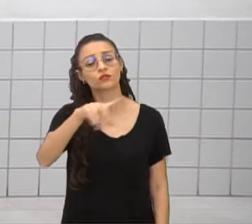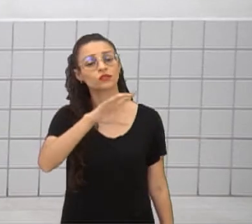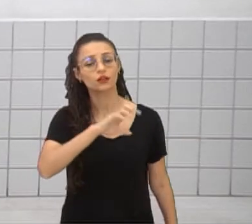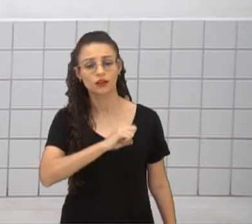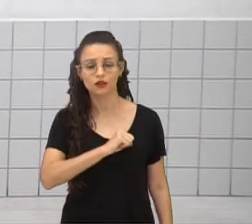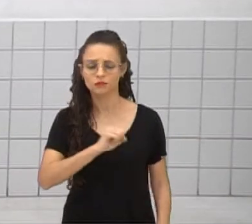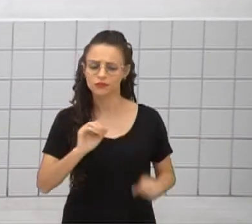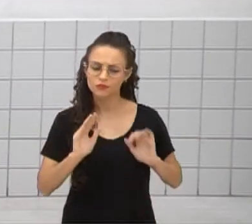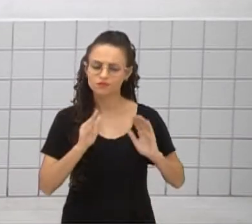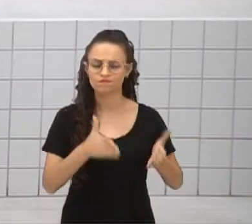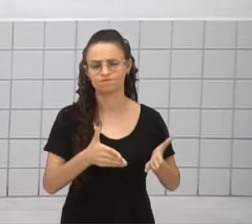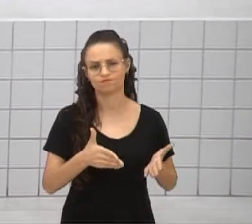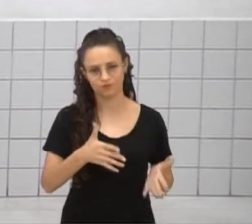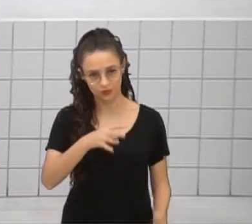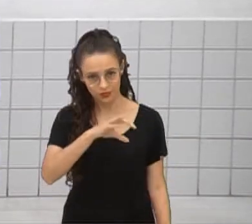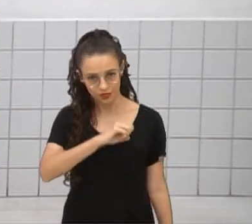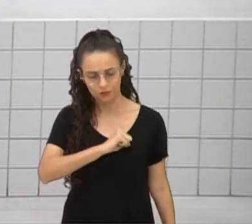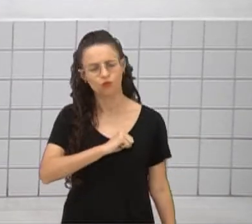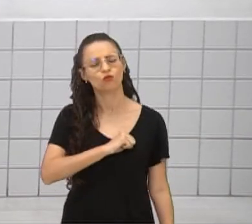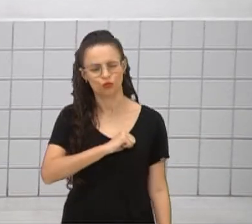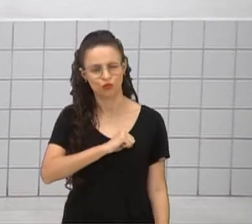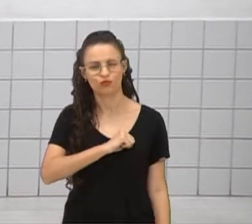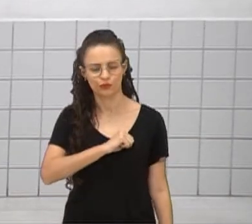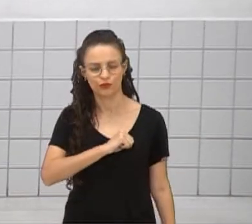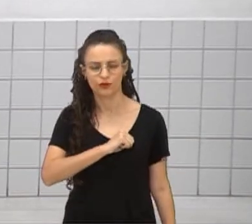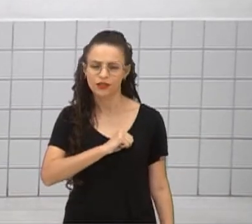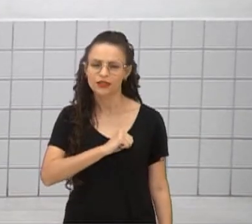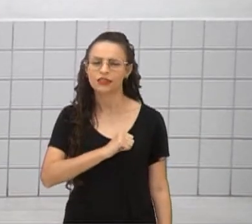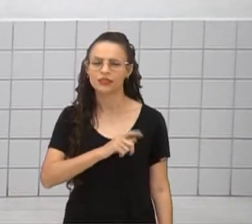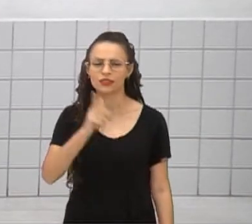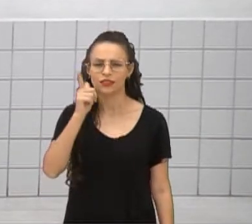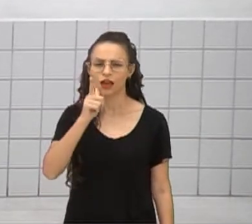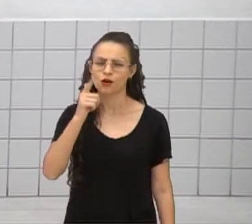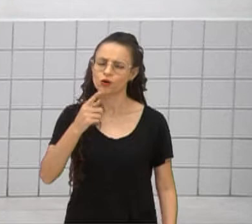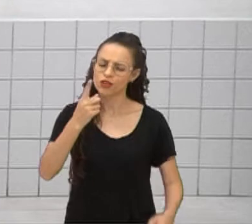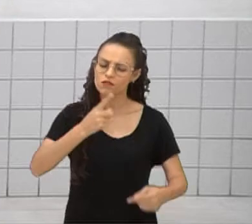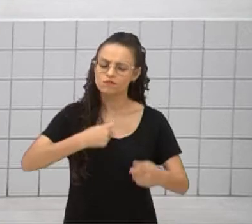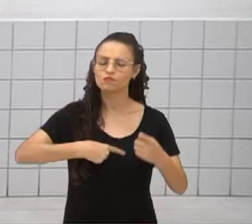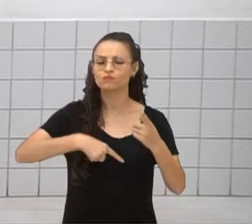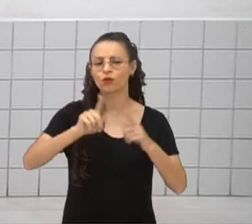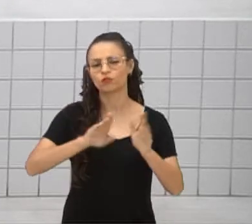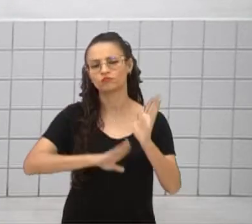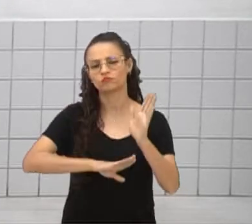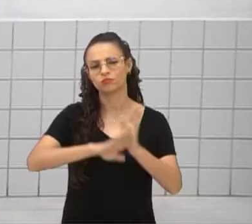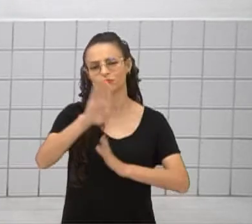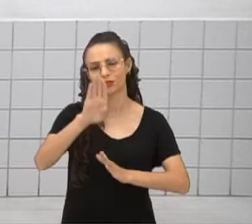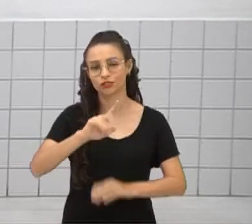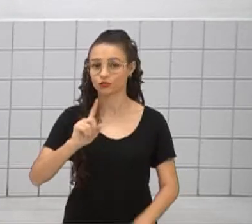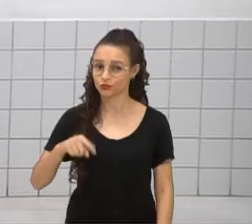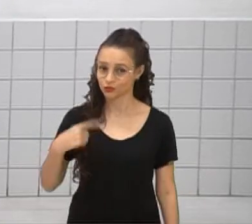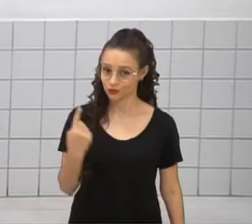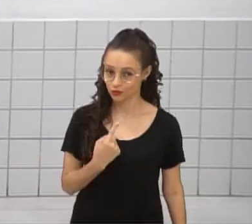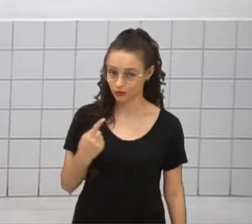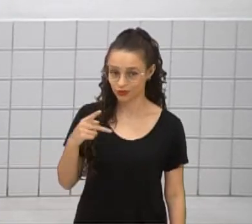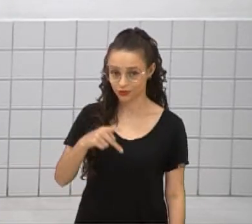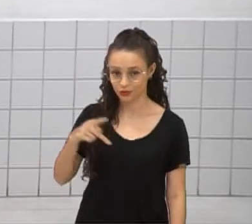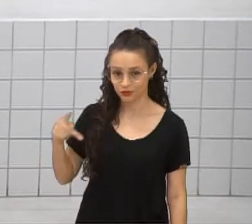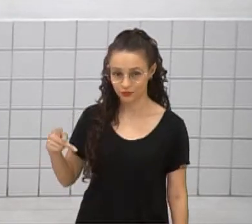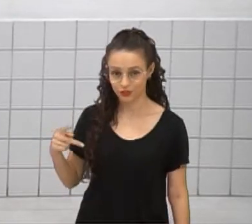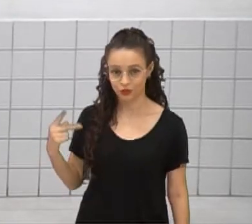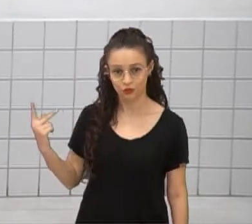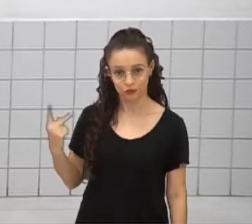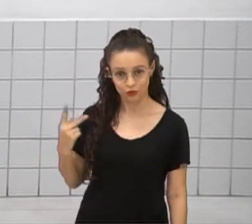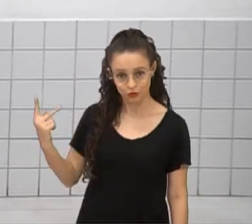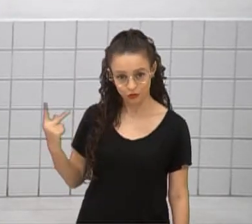vocês fazem gente com amor a gente vai vamos ver se a gente prospera literalmente nós tem certinho